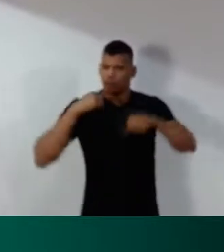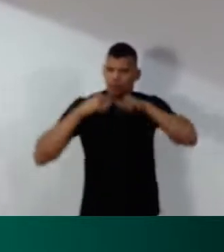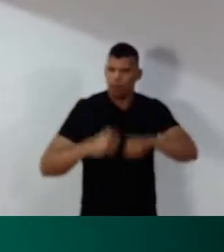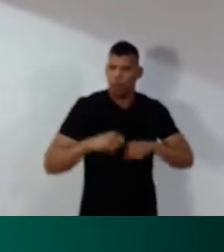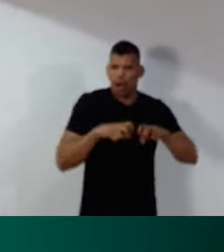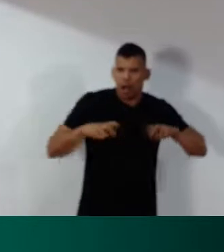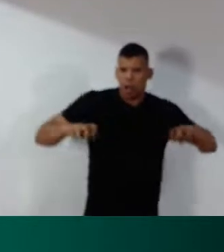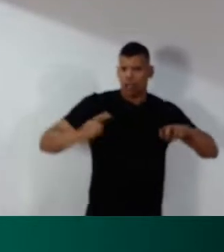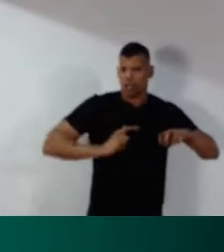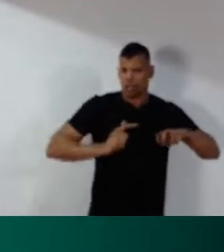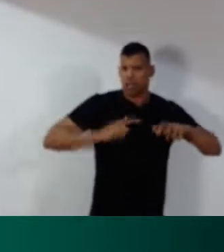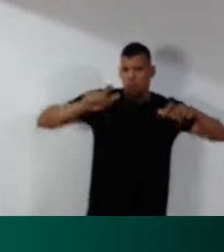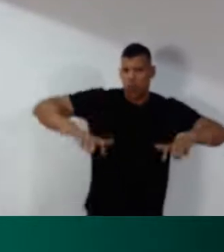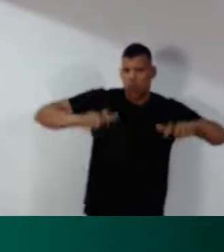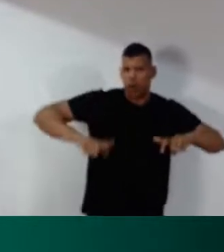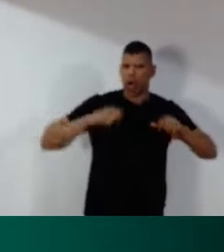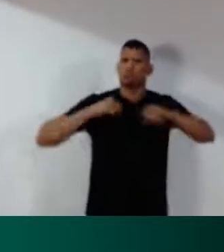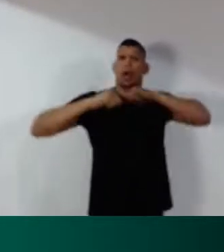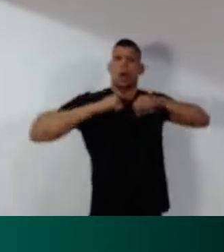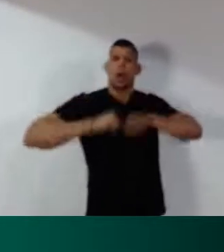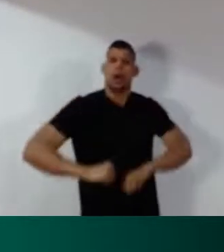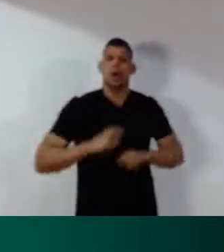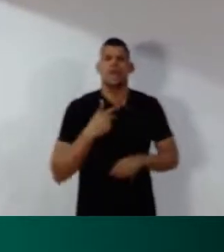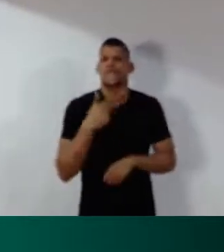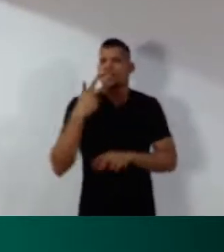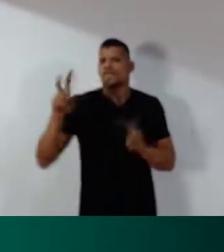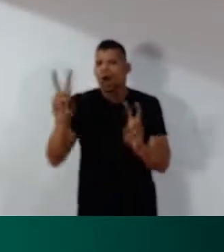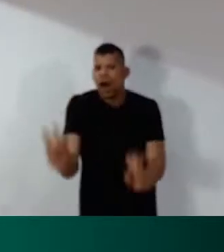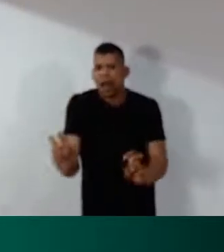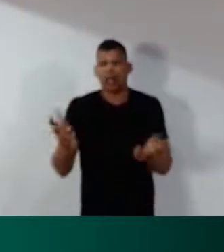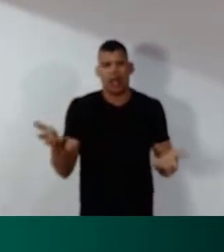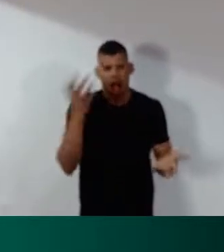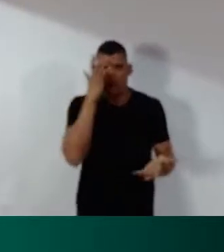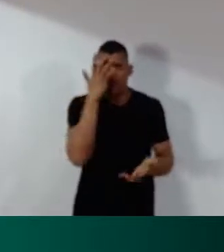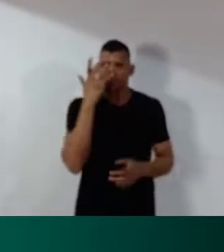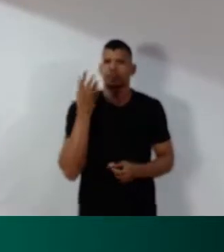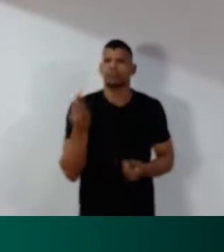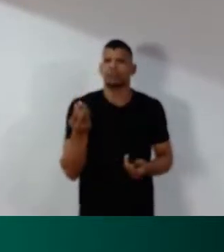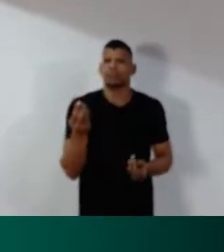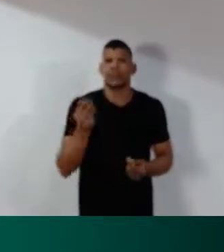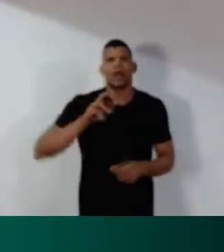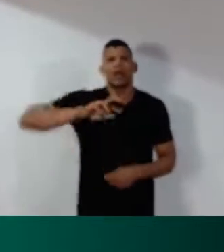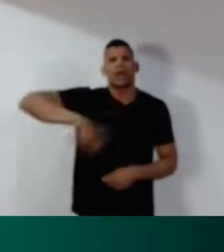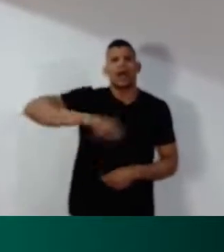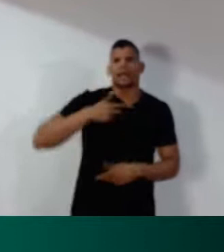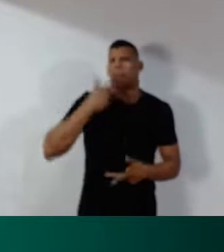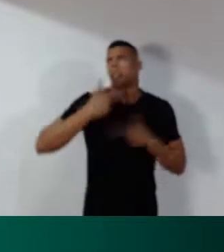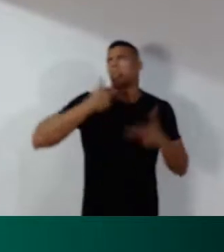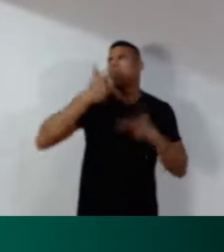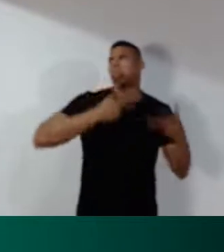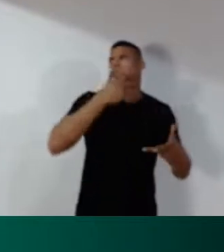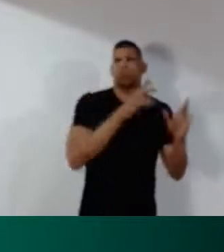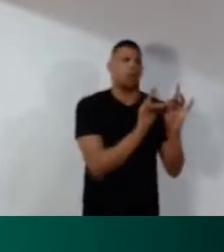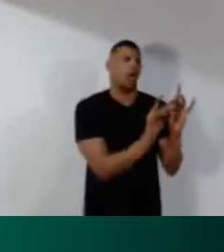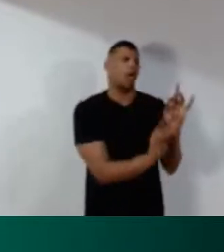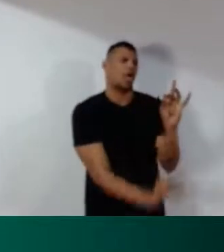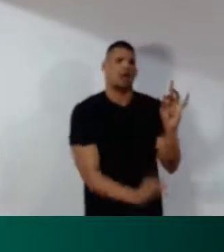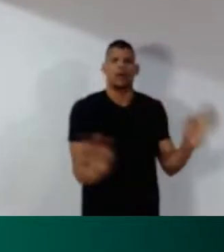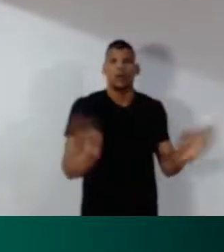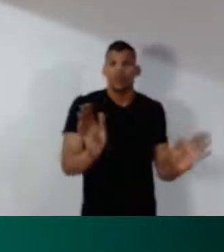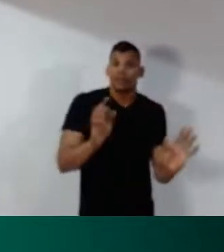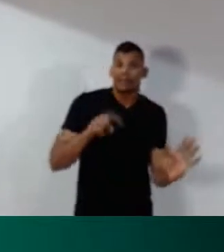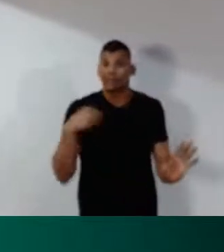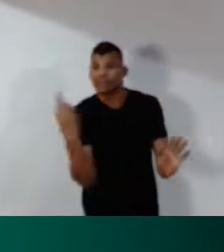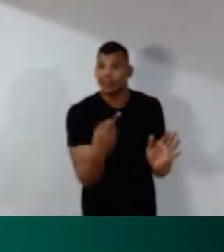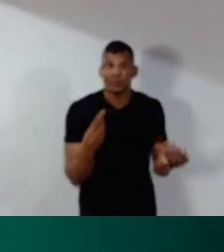de desses ambientes para a gente poder falar sobre isso é muito mais do que sobre falar é sobre como é que a gente